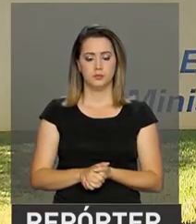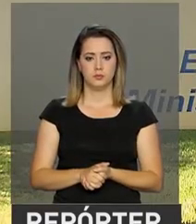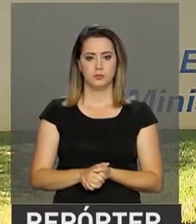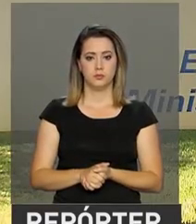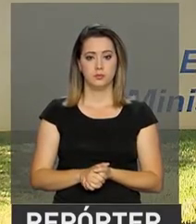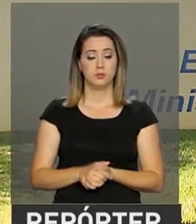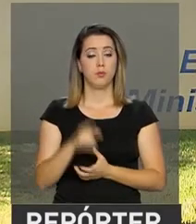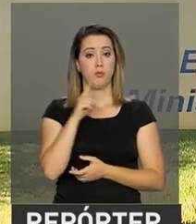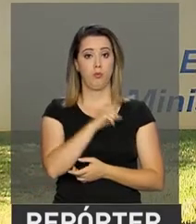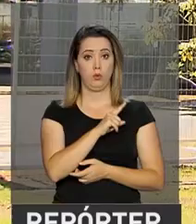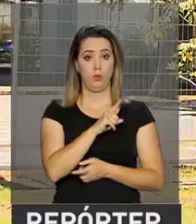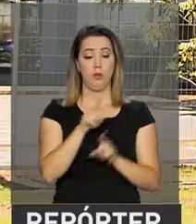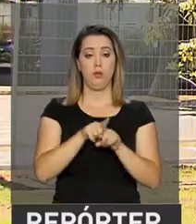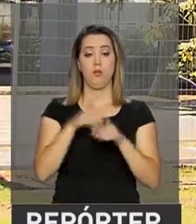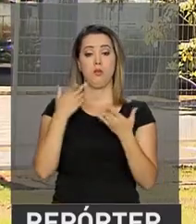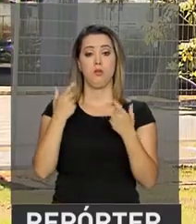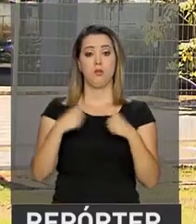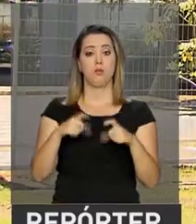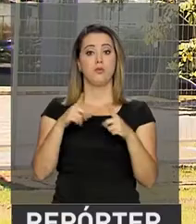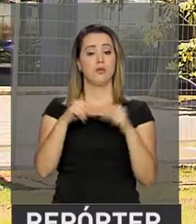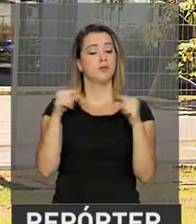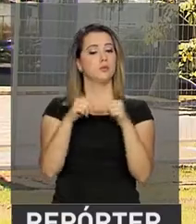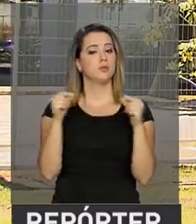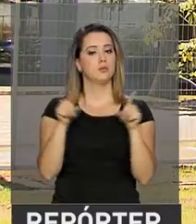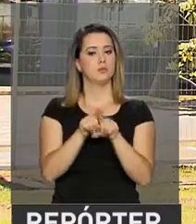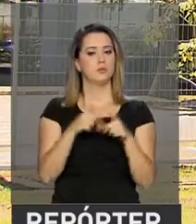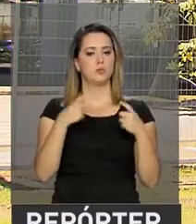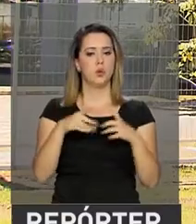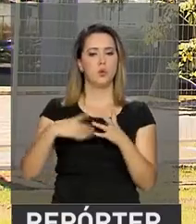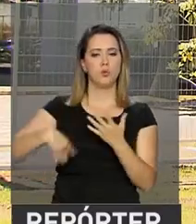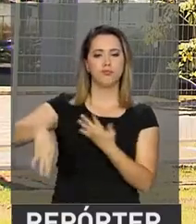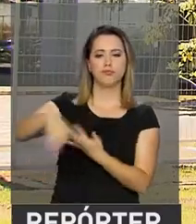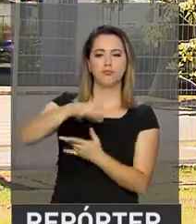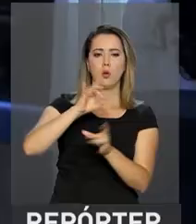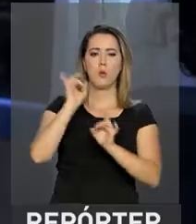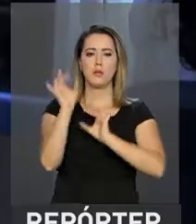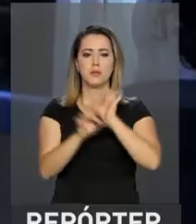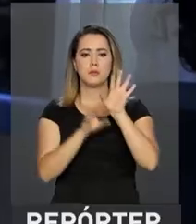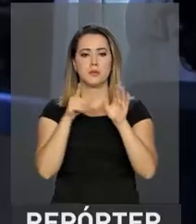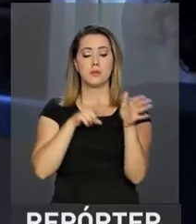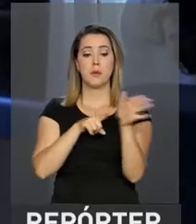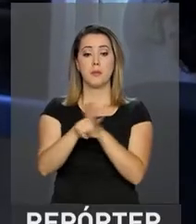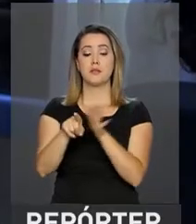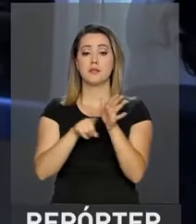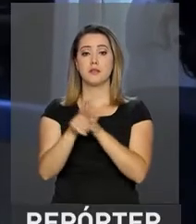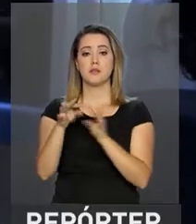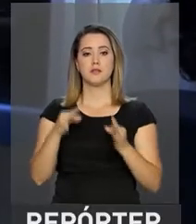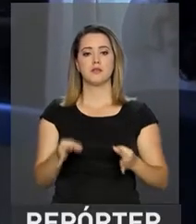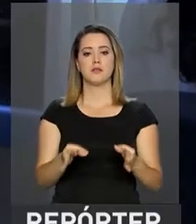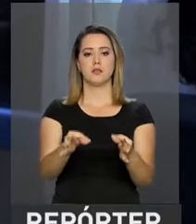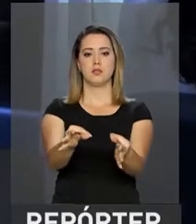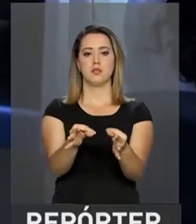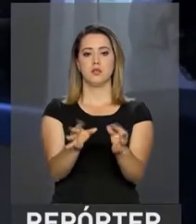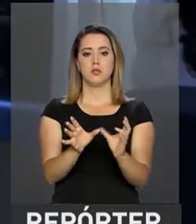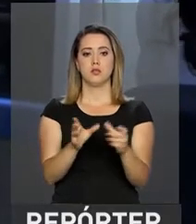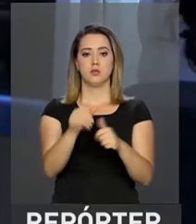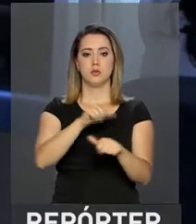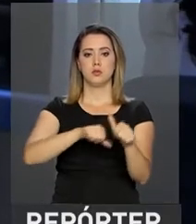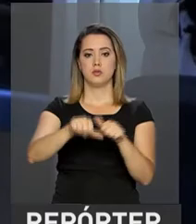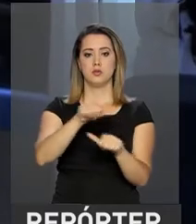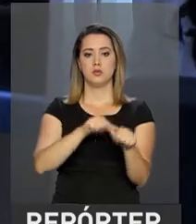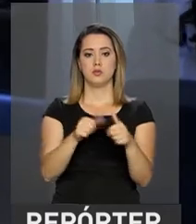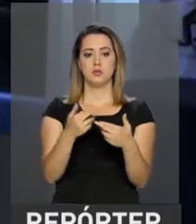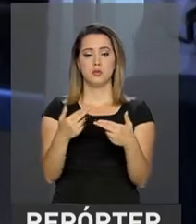A Embrapa Agroenergia, localizada em Brasília, é um complexo especializado em pesquisas tecnológicas para conversão